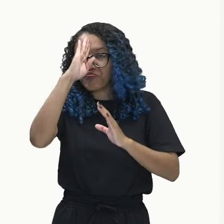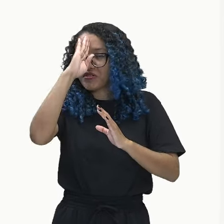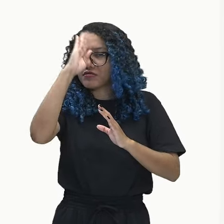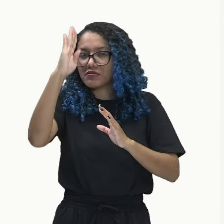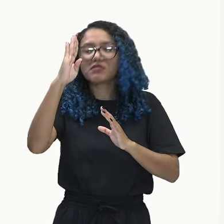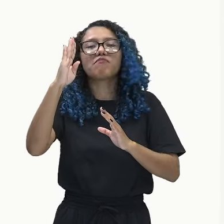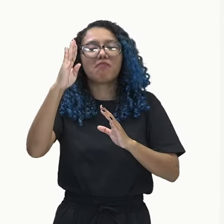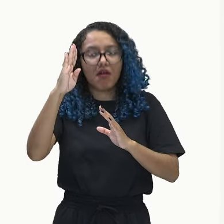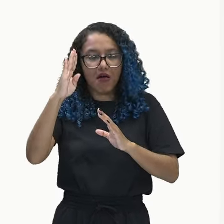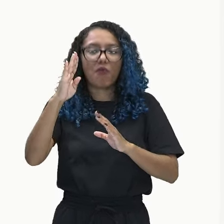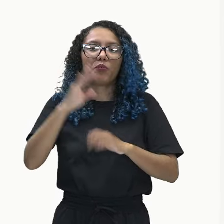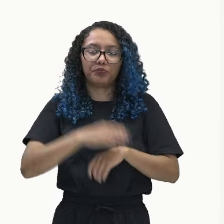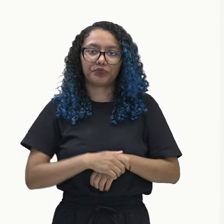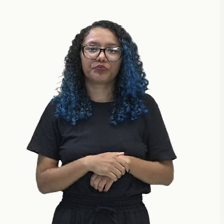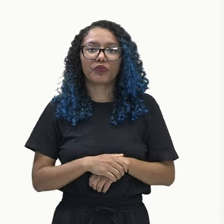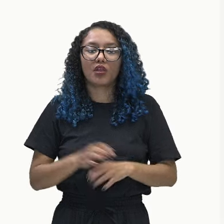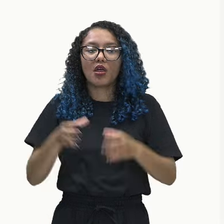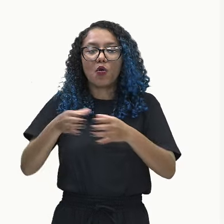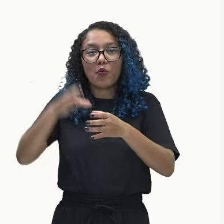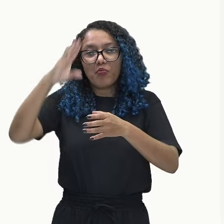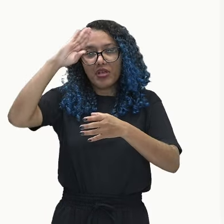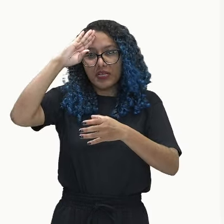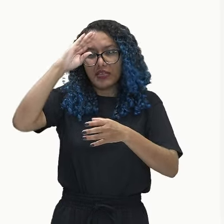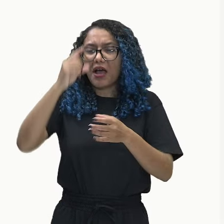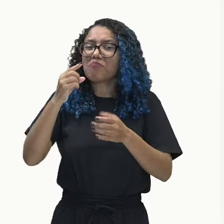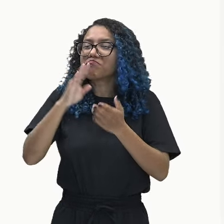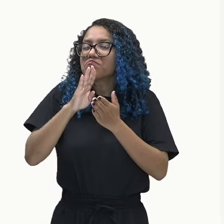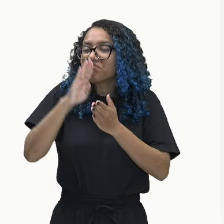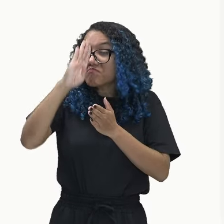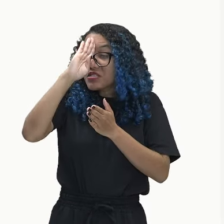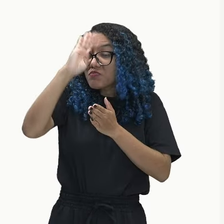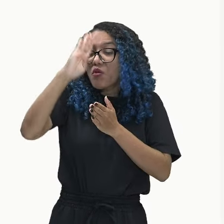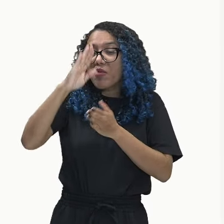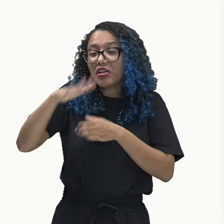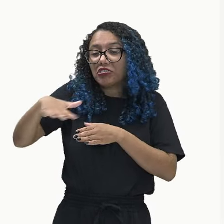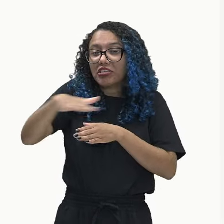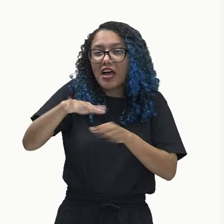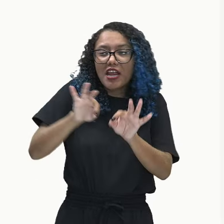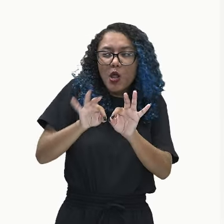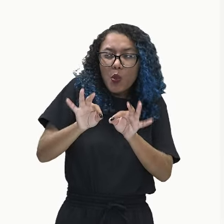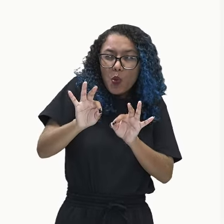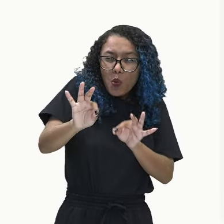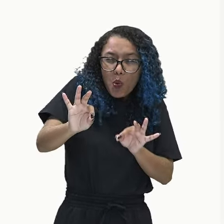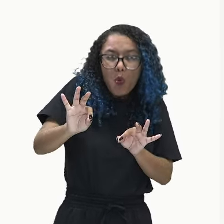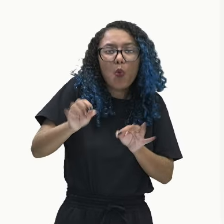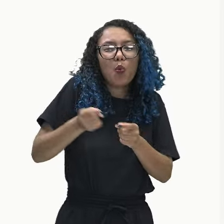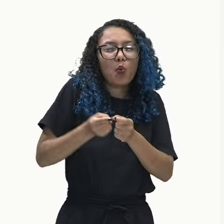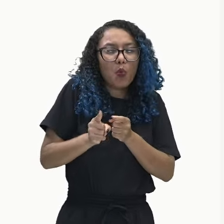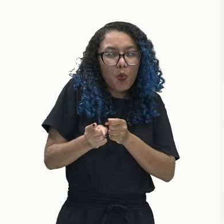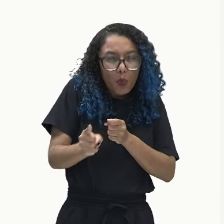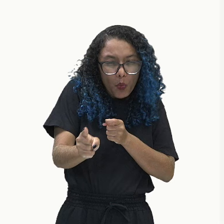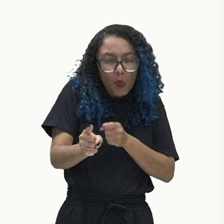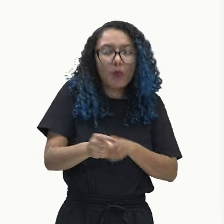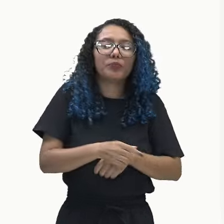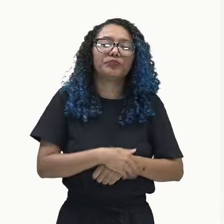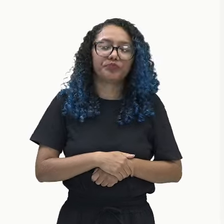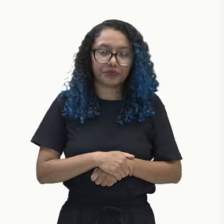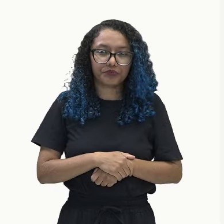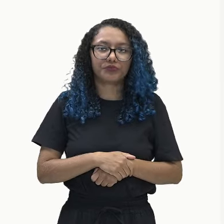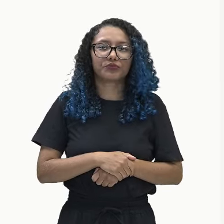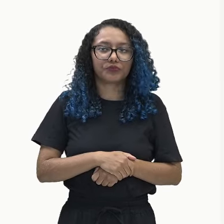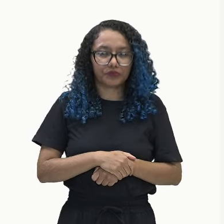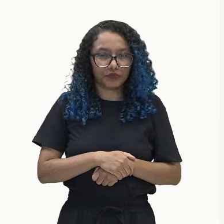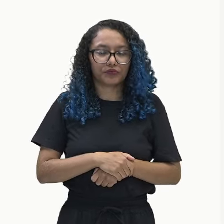províncias, principalmente nas mais distantes. E essas províncias, galera, e essas legiões, galera, elas meio